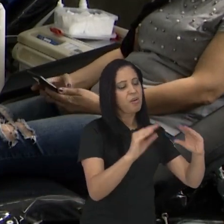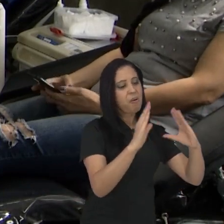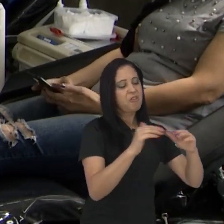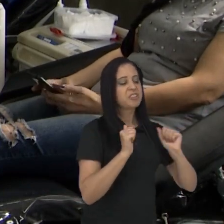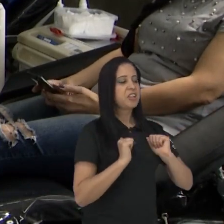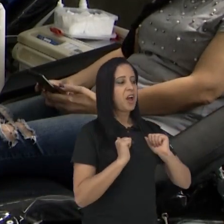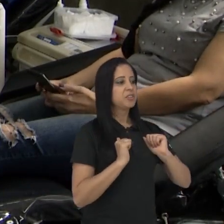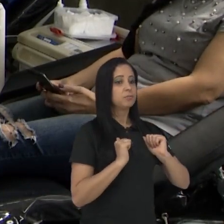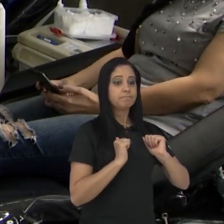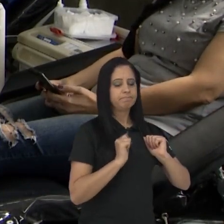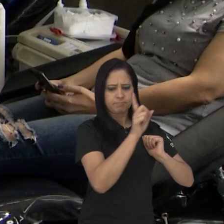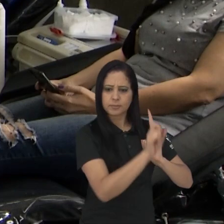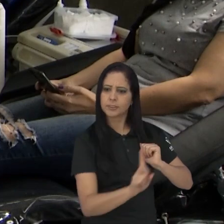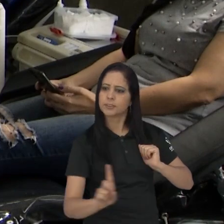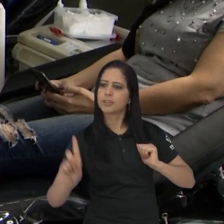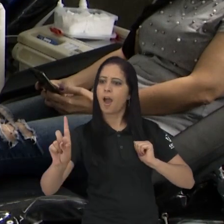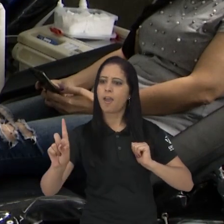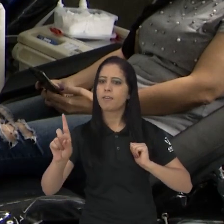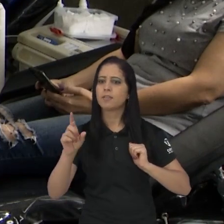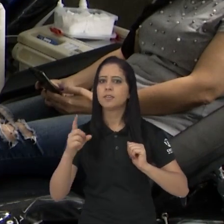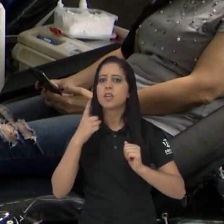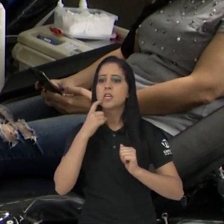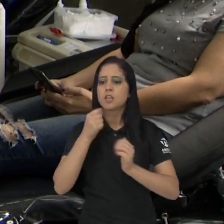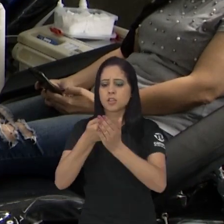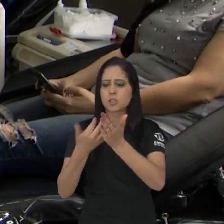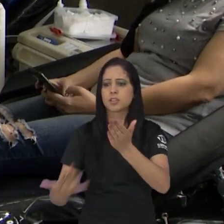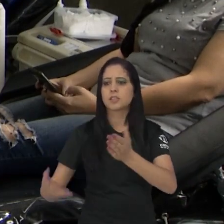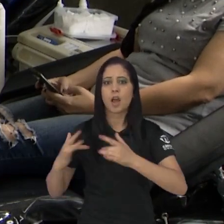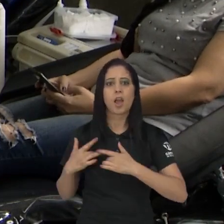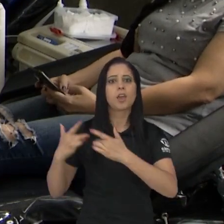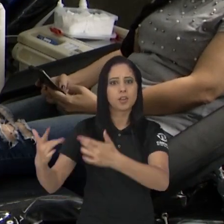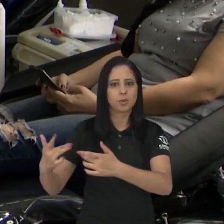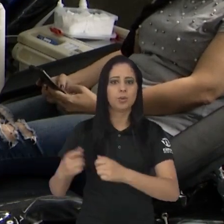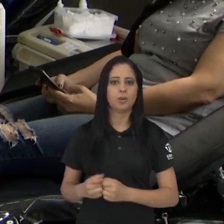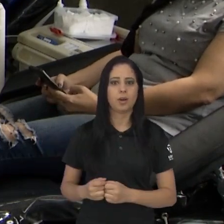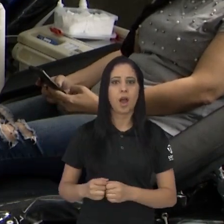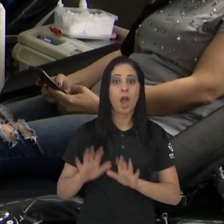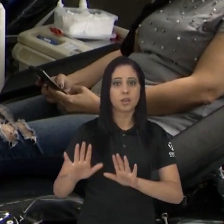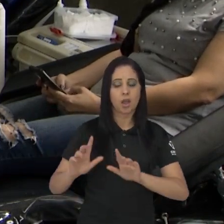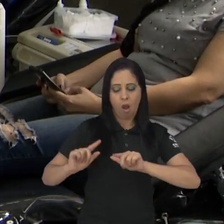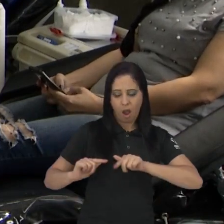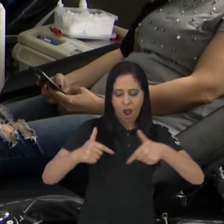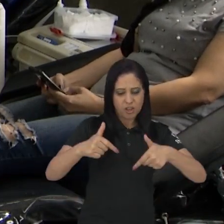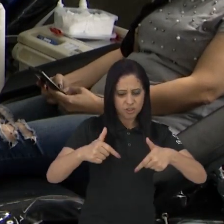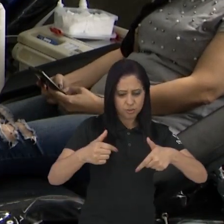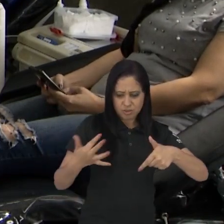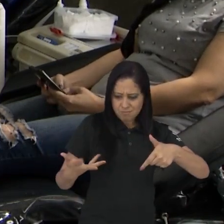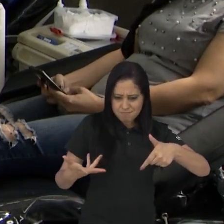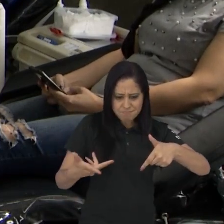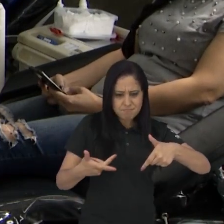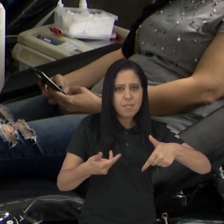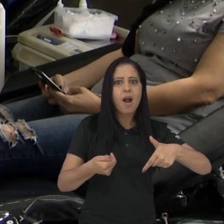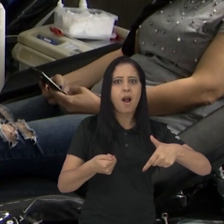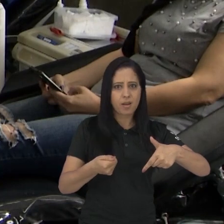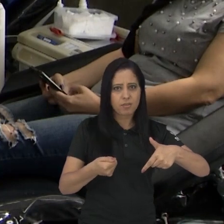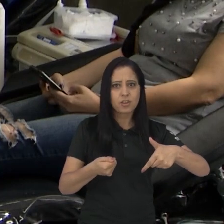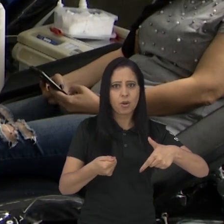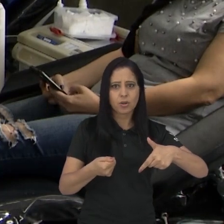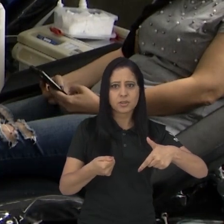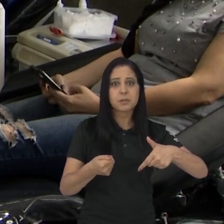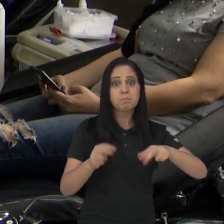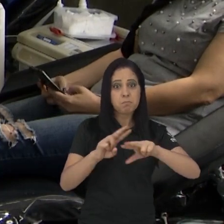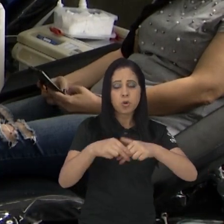aqui comparecer ao serviço e doar um pouco de si para uma pessoa que sequer o conhece. Então é um gesto muito nobre que a gente aproveita